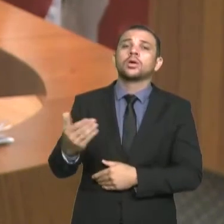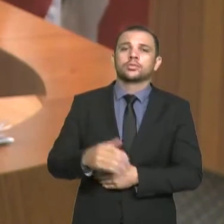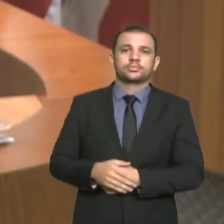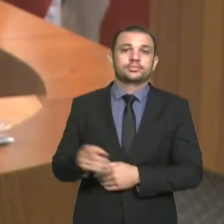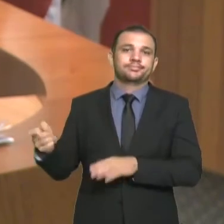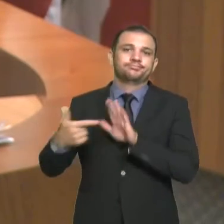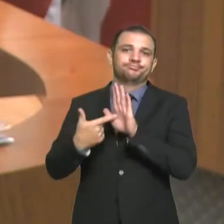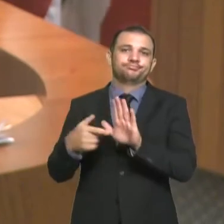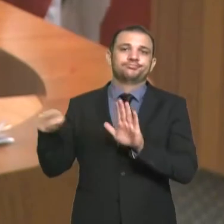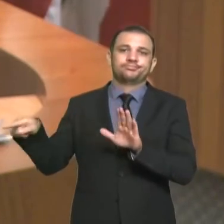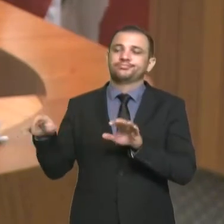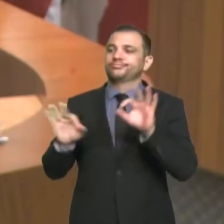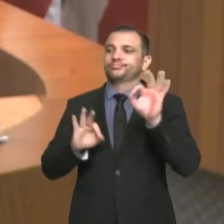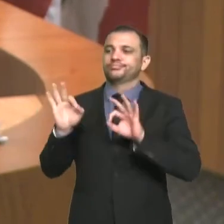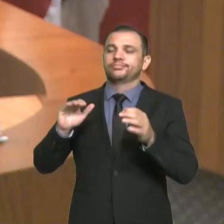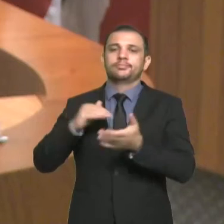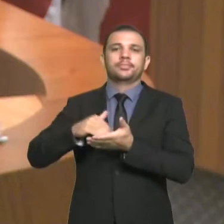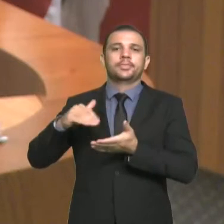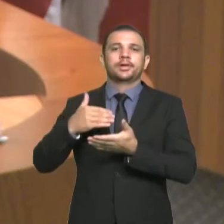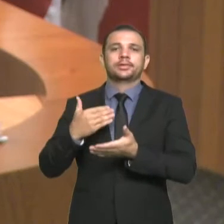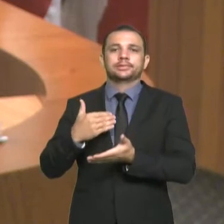despreparo desse secretário,